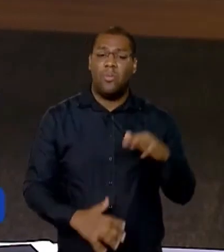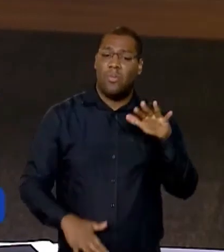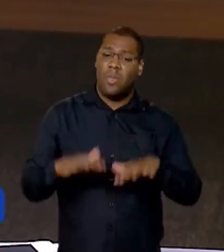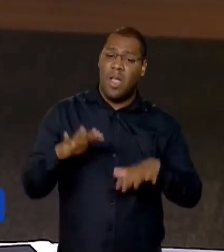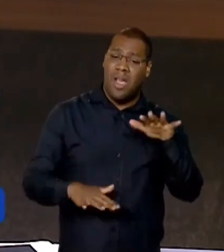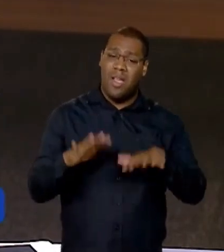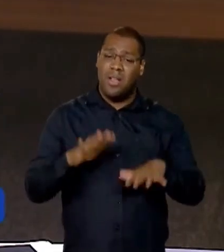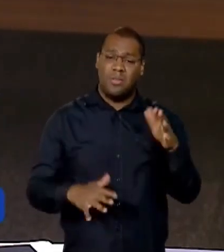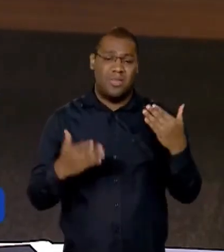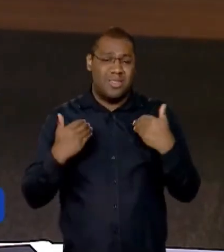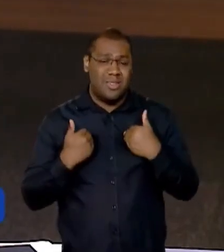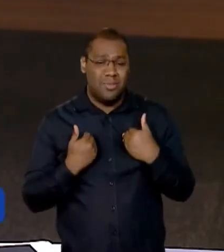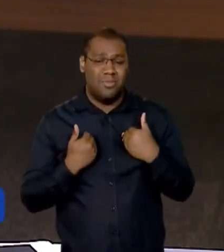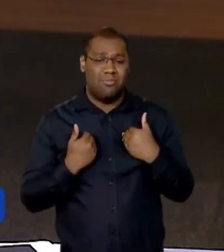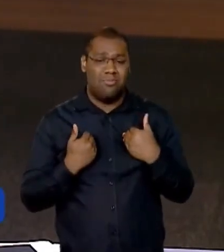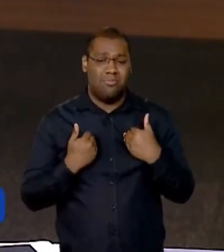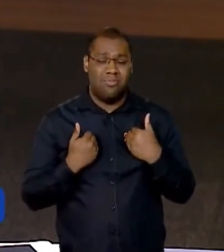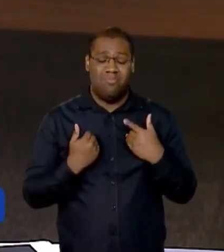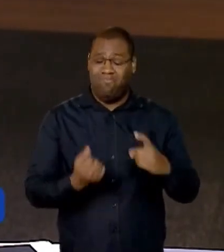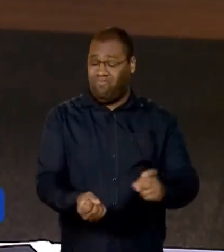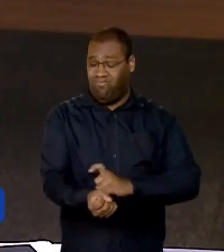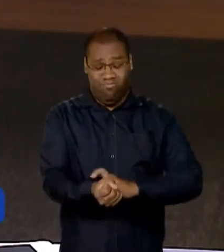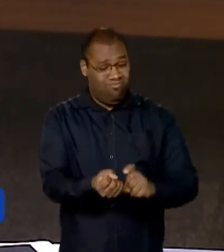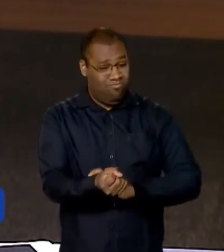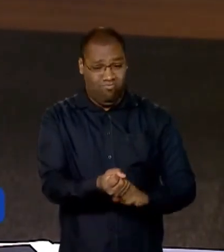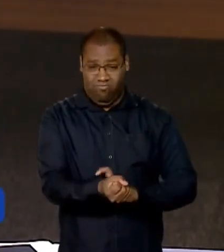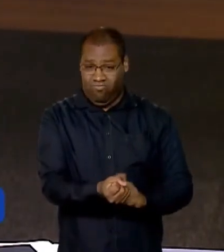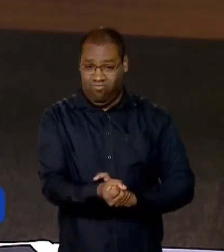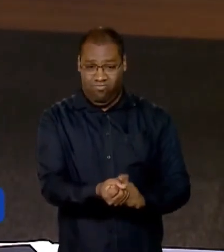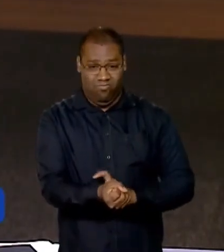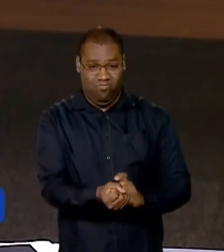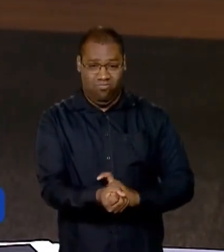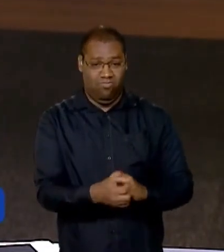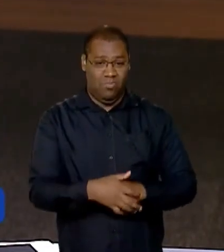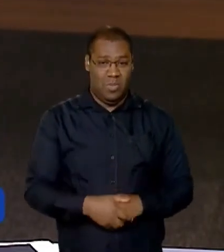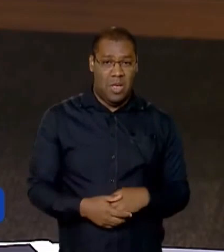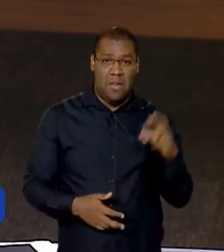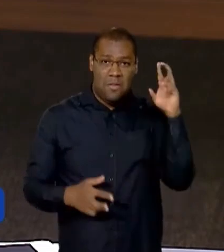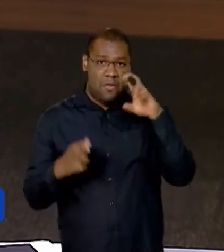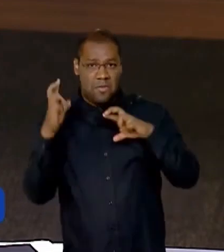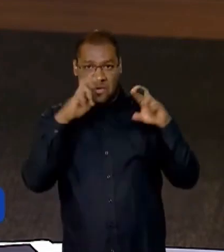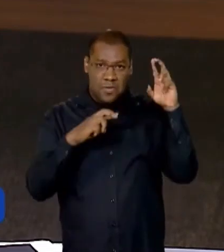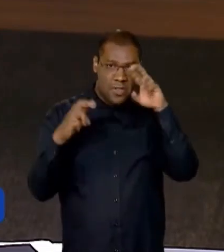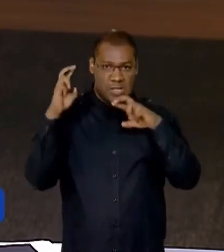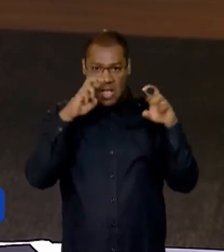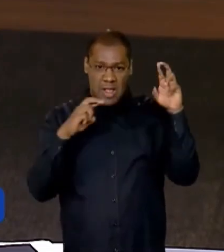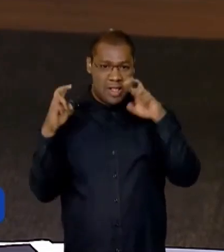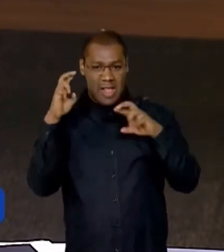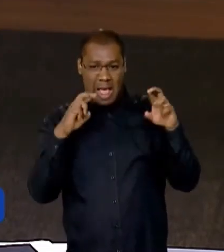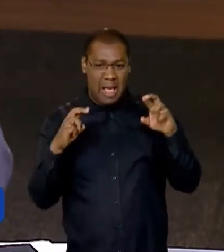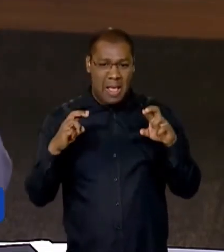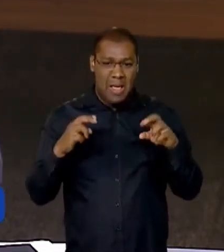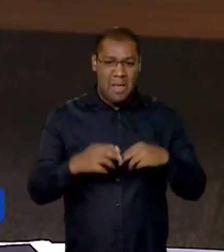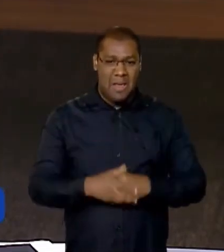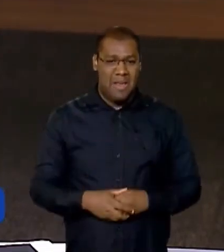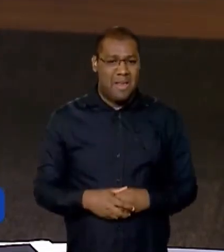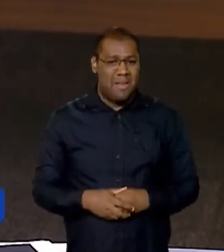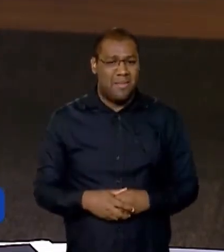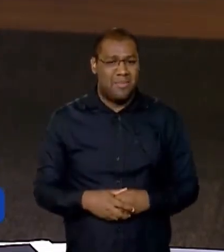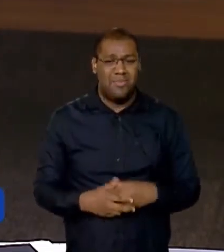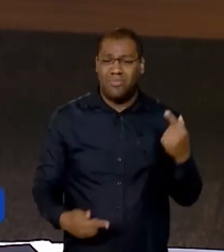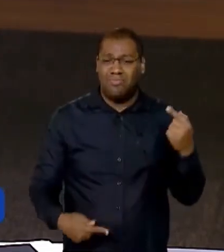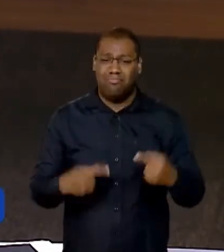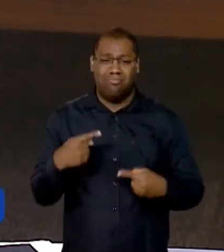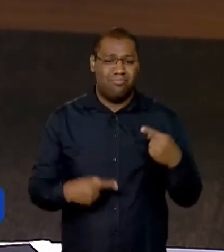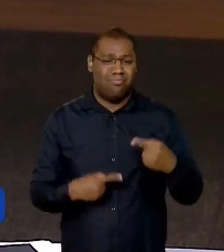fico um pouco irritado com esse negócio de Déficit fiscal se vai ser zero não vai ser zero Veja isso é uma discussão